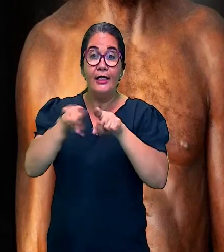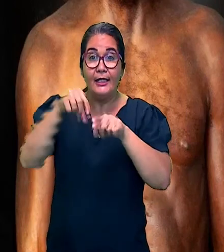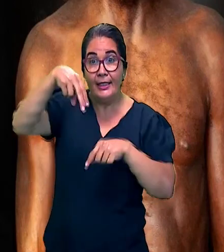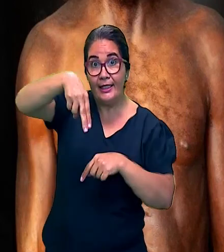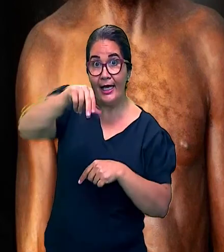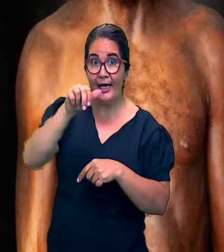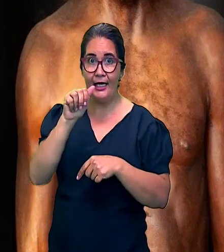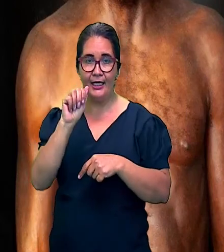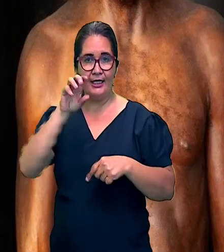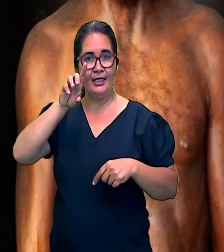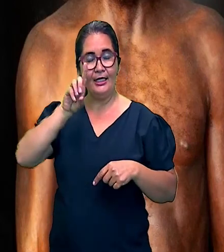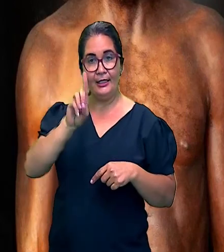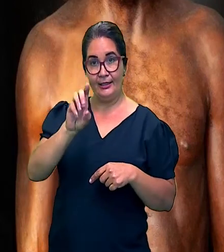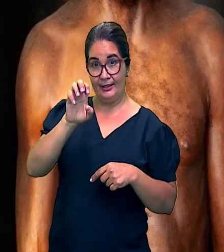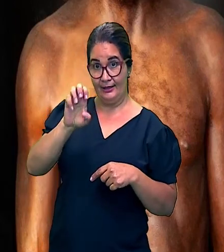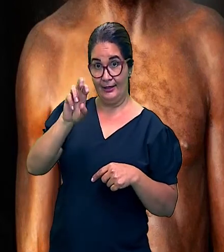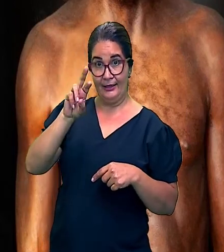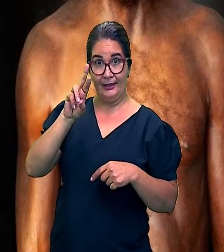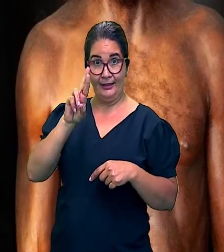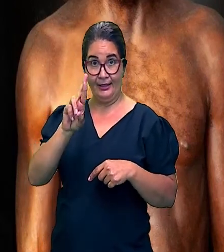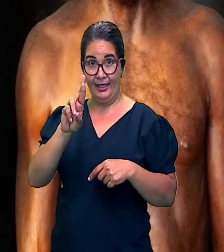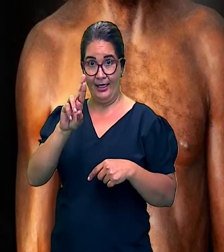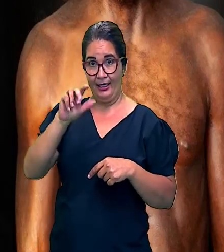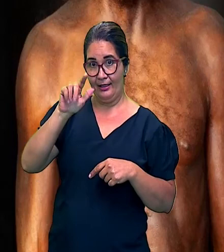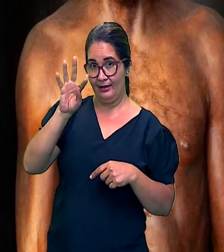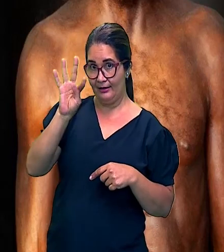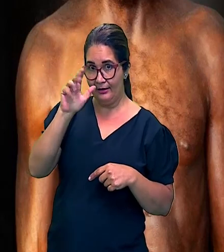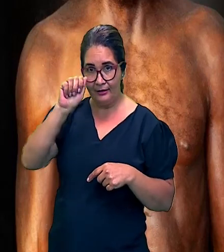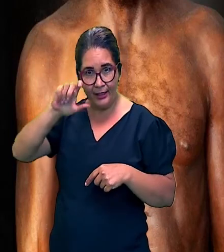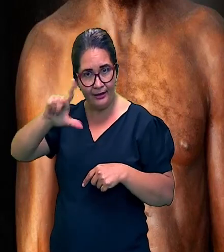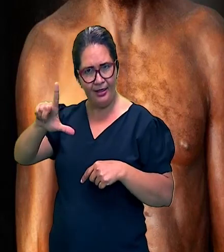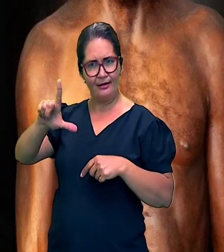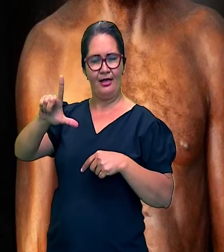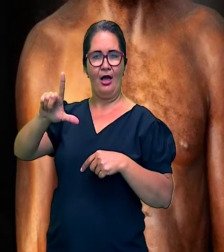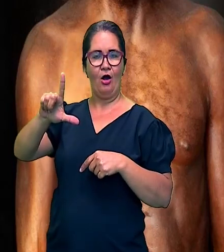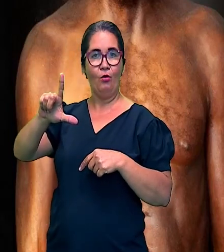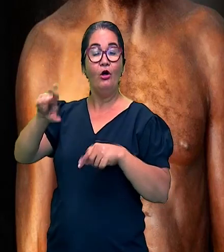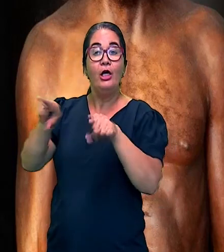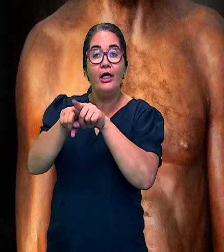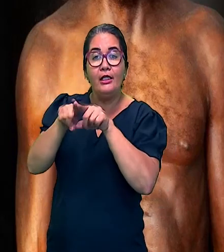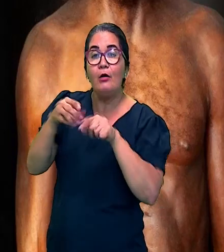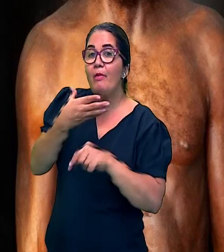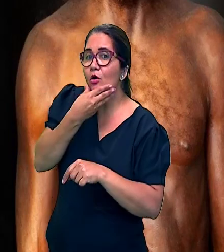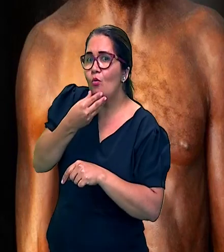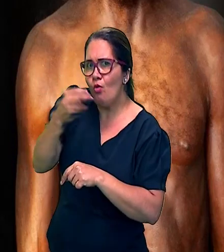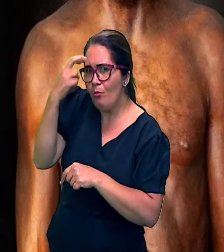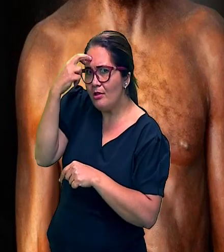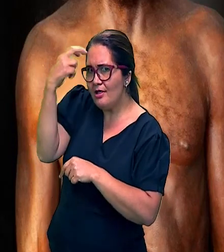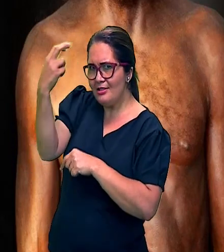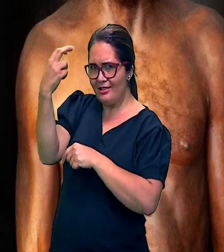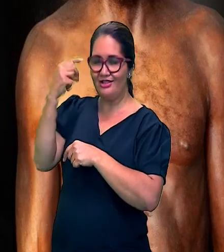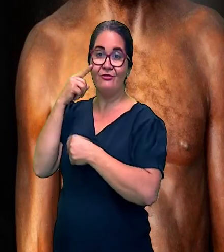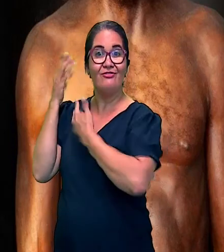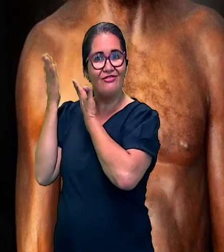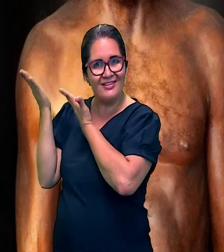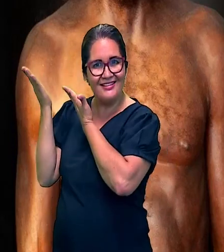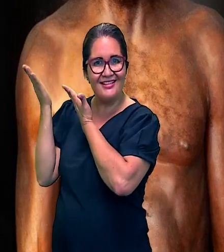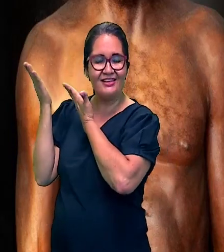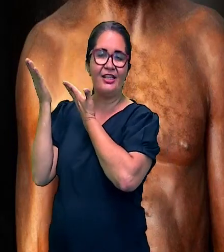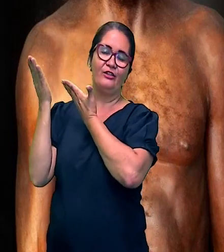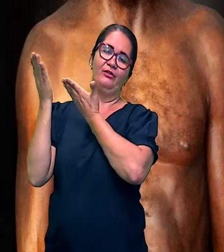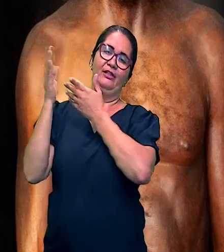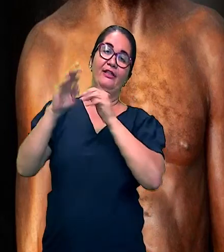O aprimoramento na fabricação de utensílios e descobertas até chegarmos à